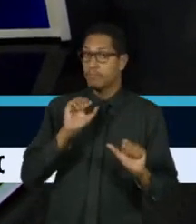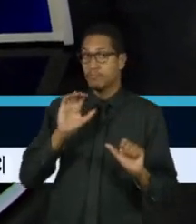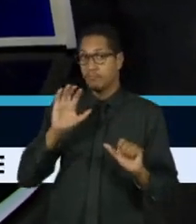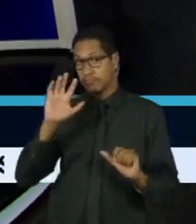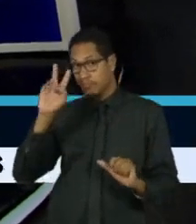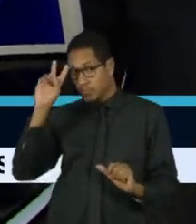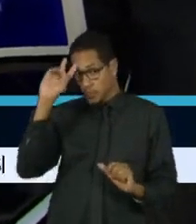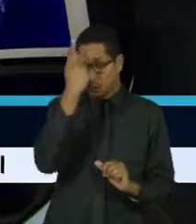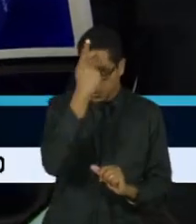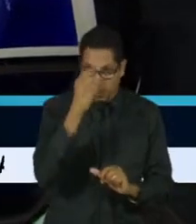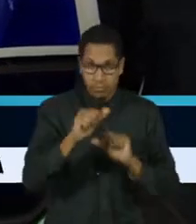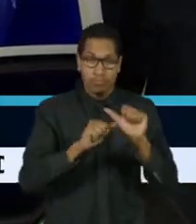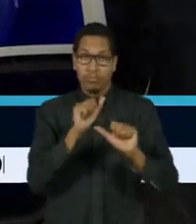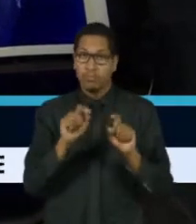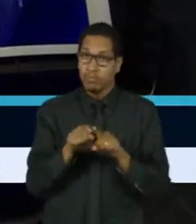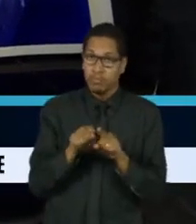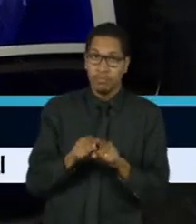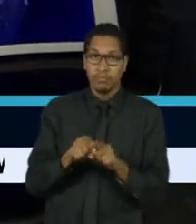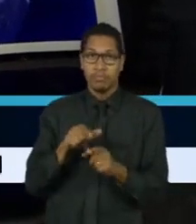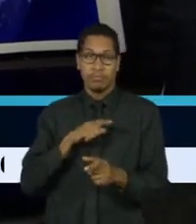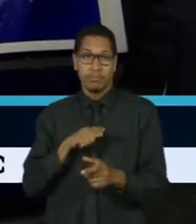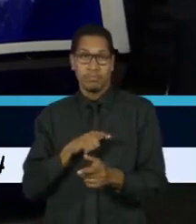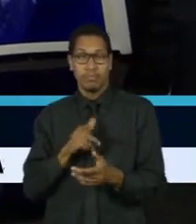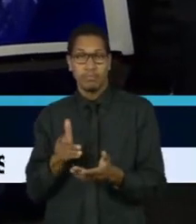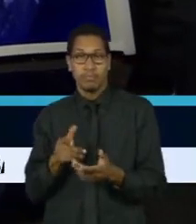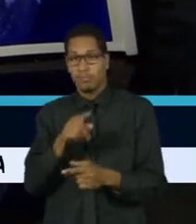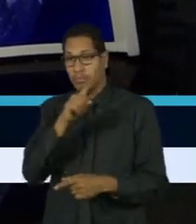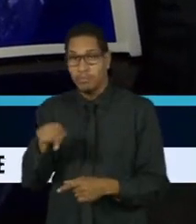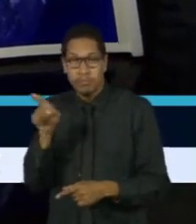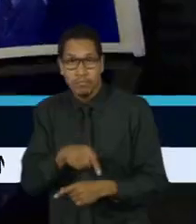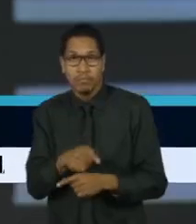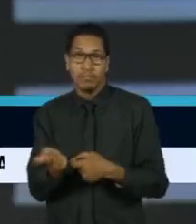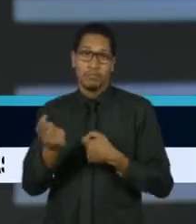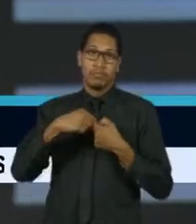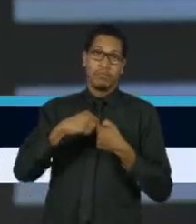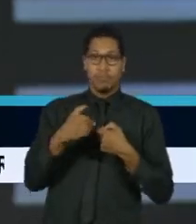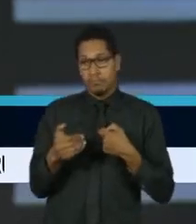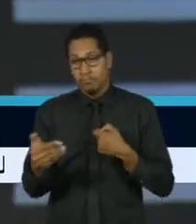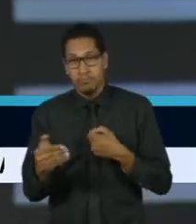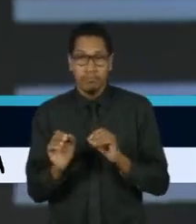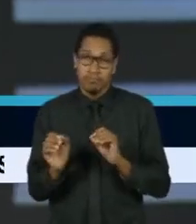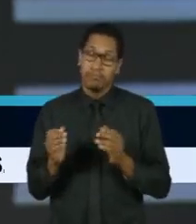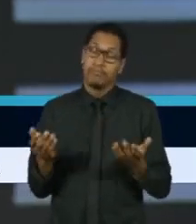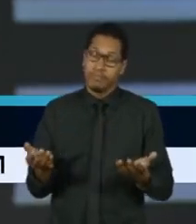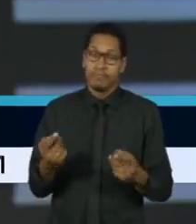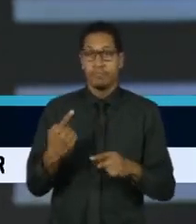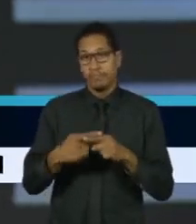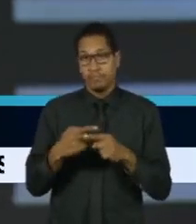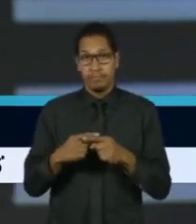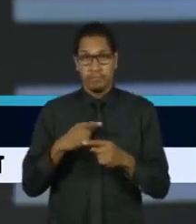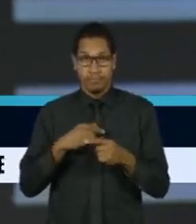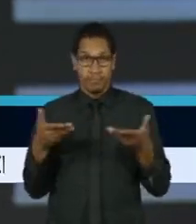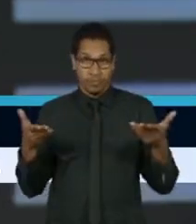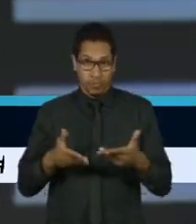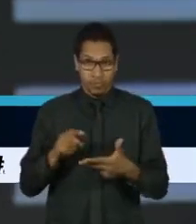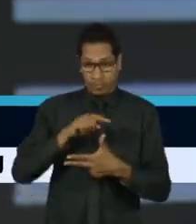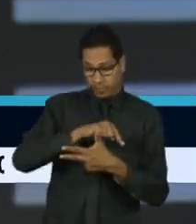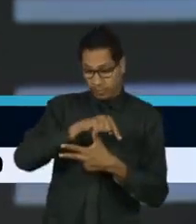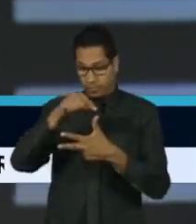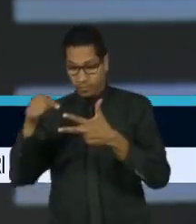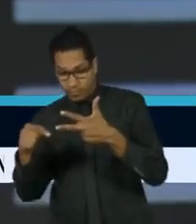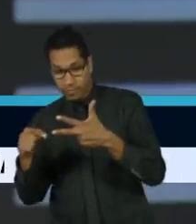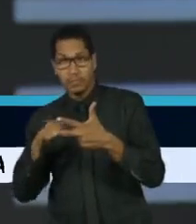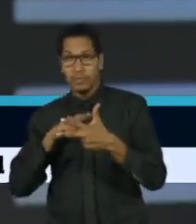nas questões das cassações, volta, vai. Porque, infelizmente, o Supremo deixou de ser uma coletividade, um colegiado, para se